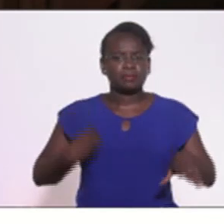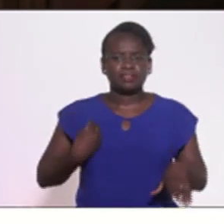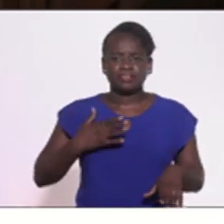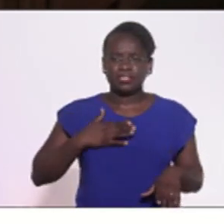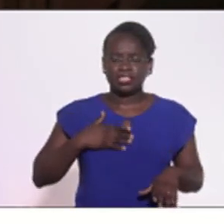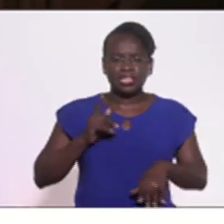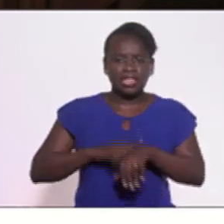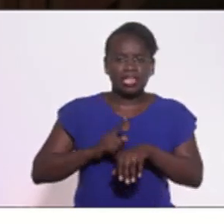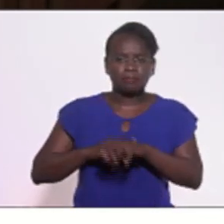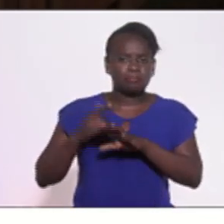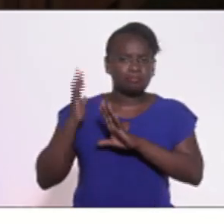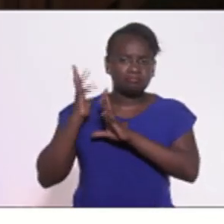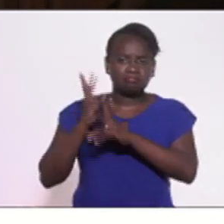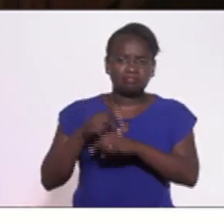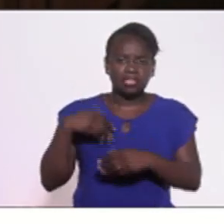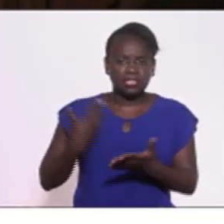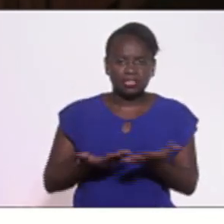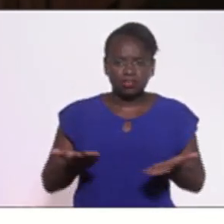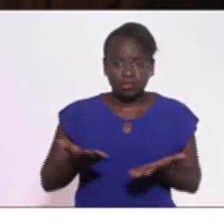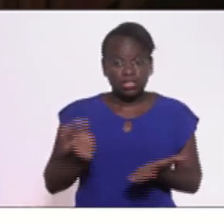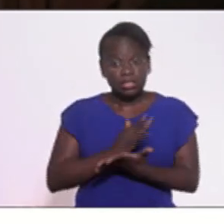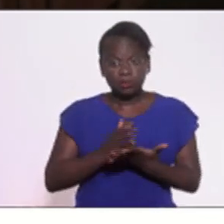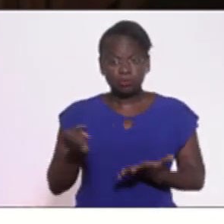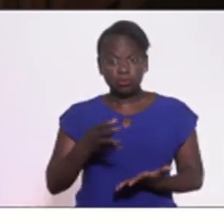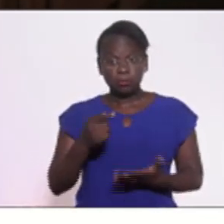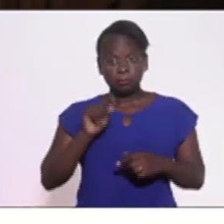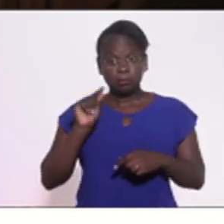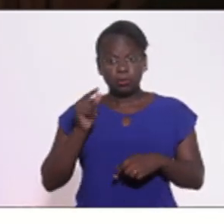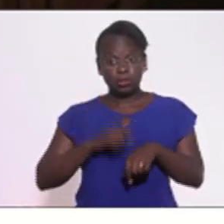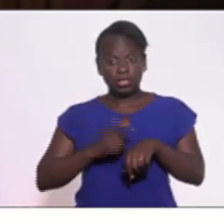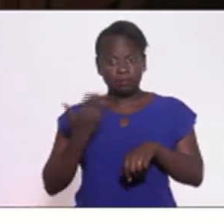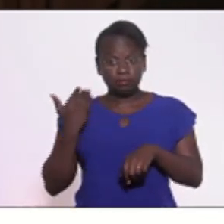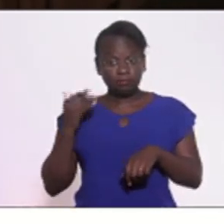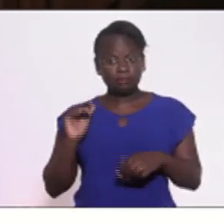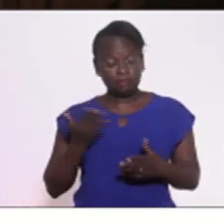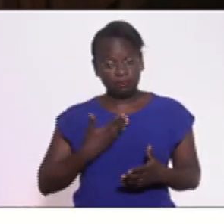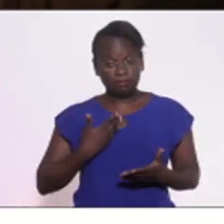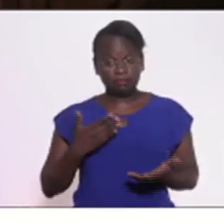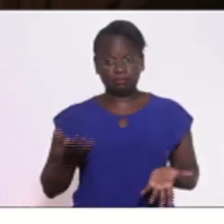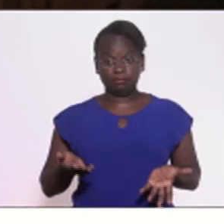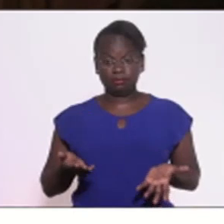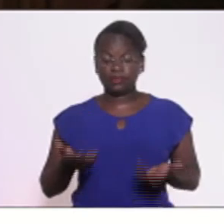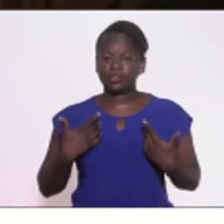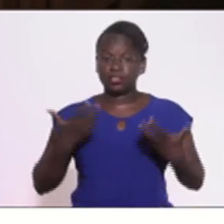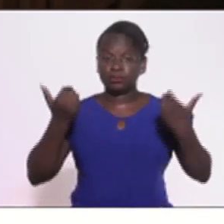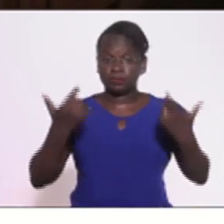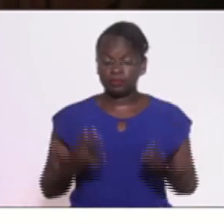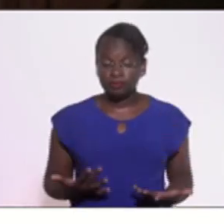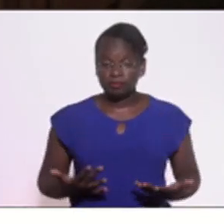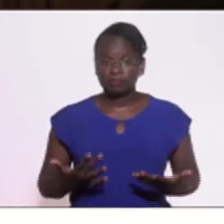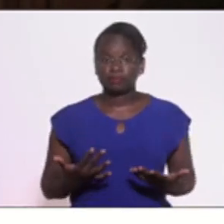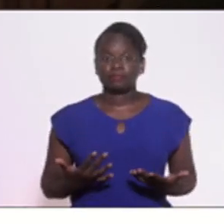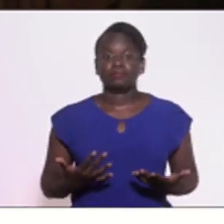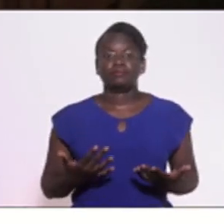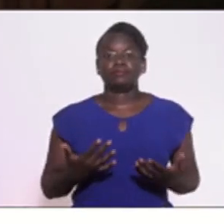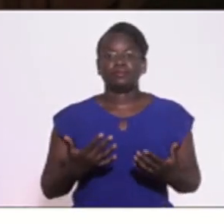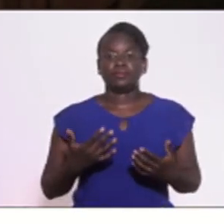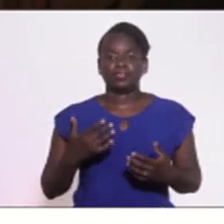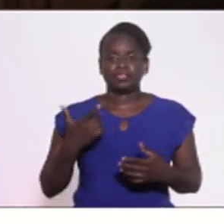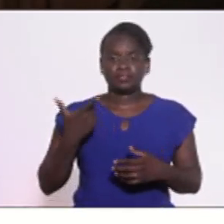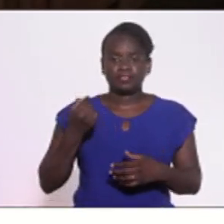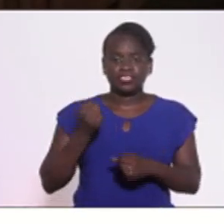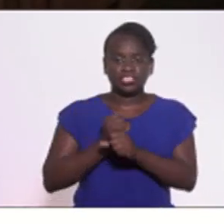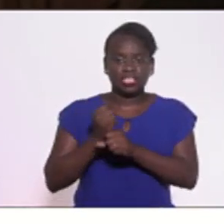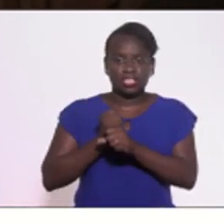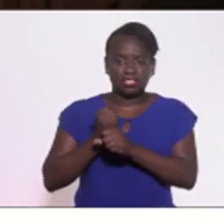vida, inclusive amigos feitos recentemente. Quero dizer que nos últimos 20